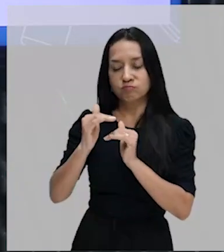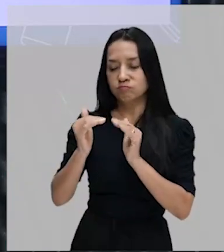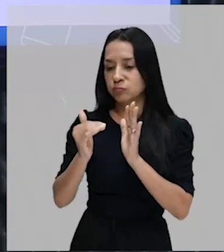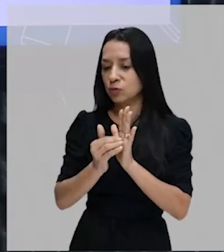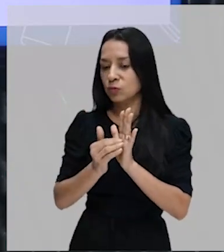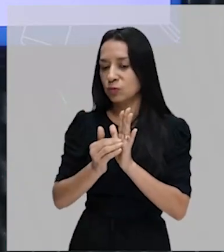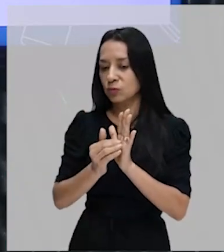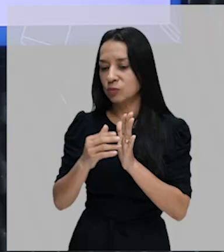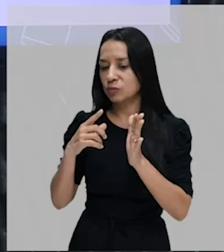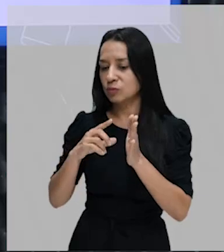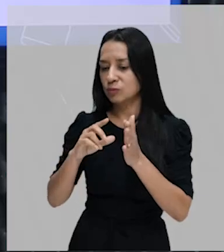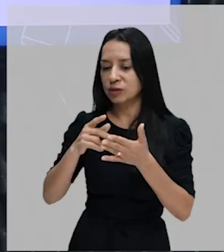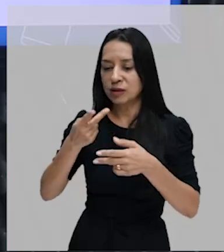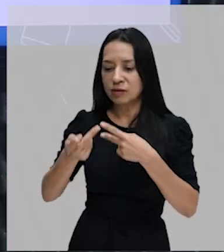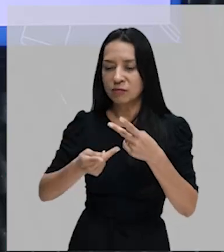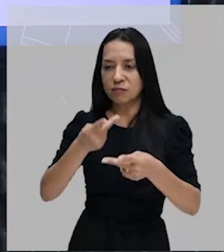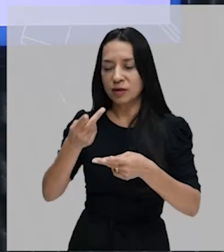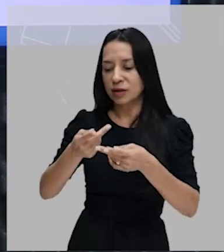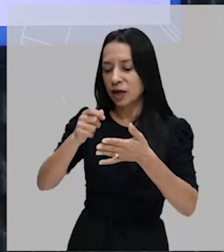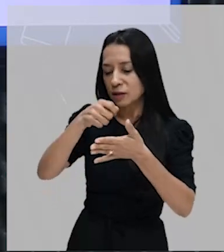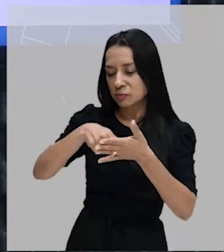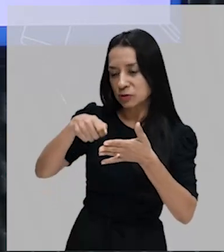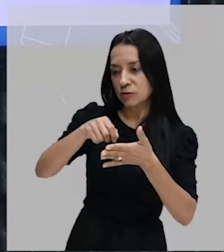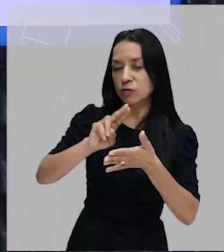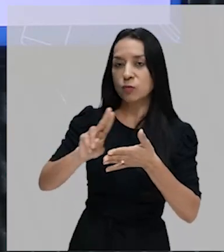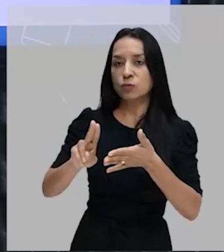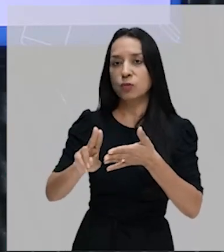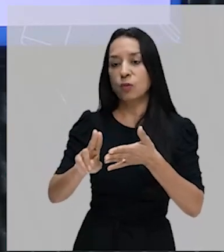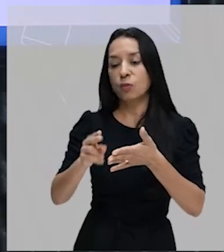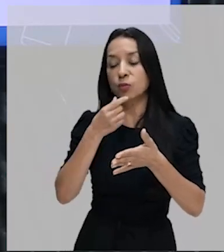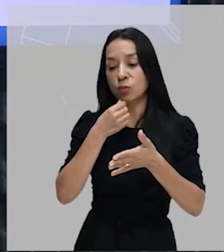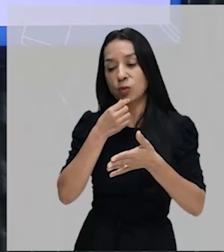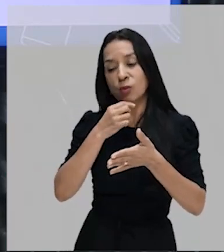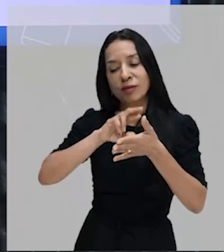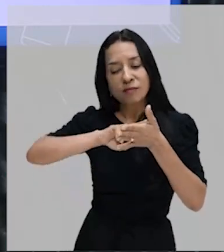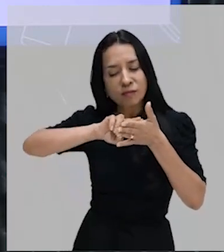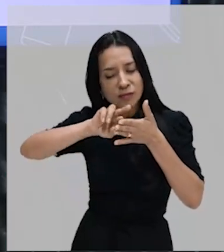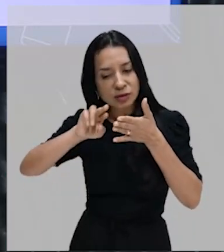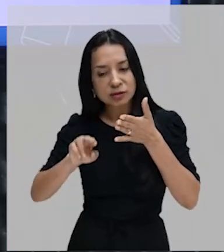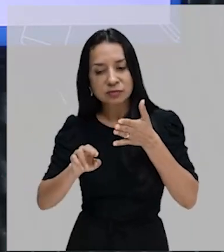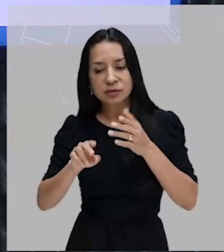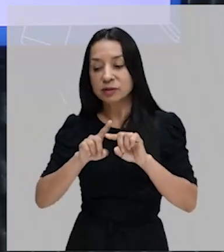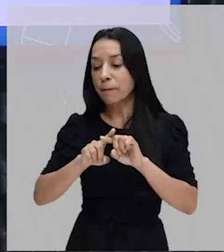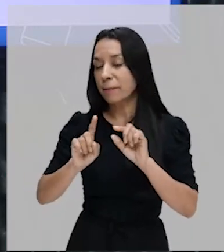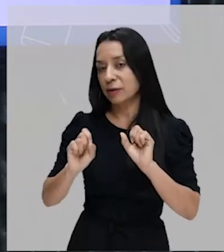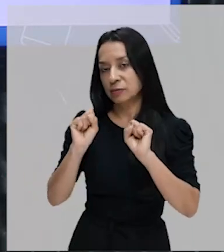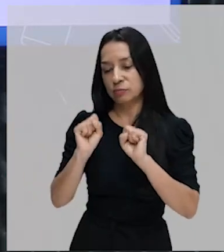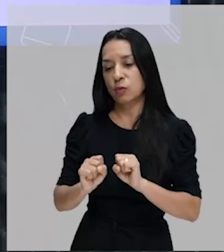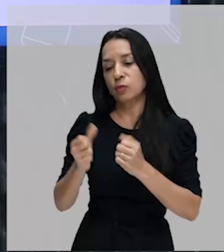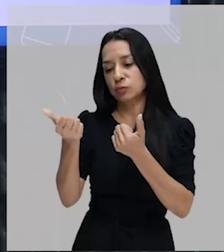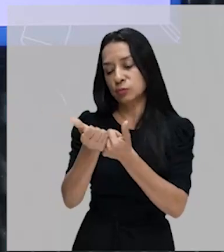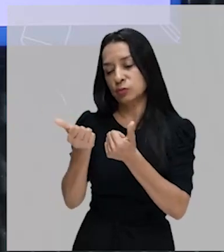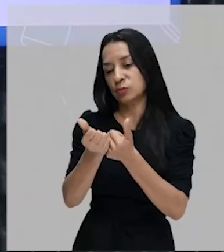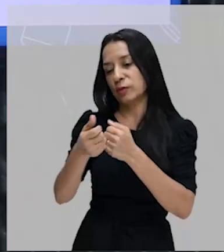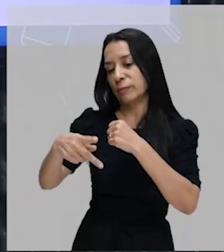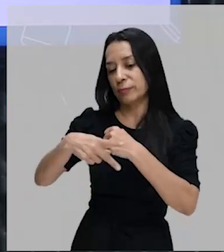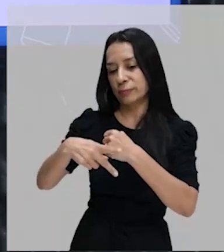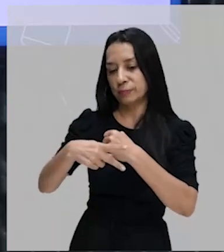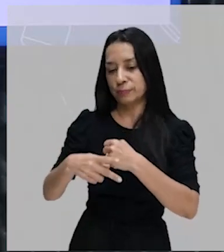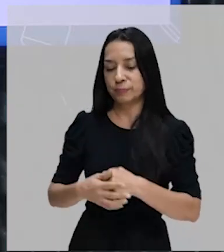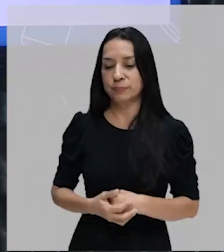várias vezes. Porém, eu posso substituir por pronomes. Eu necessito